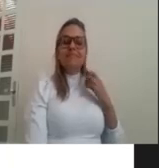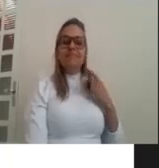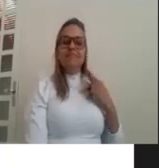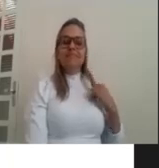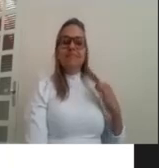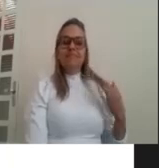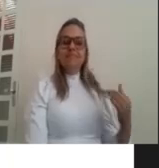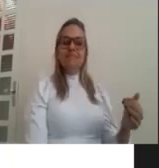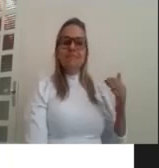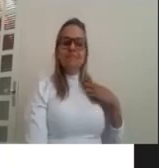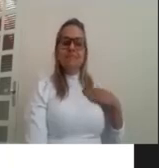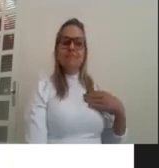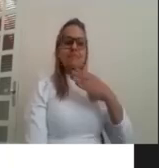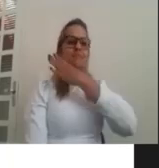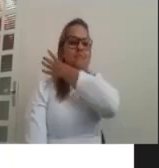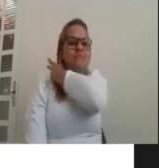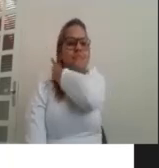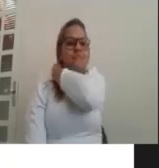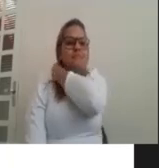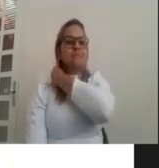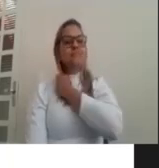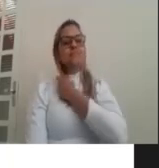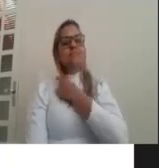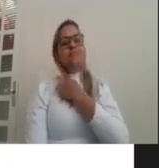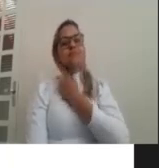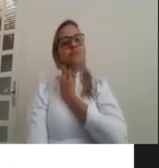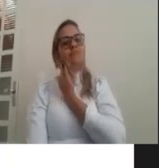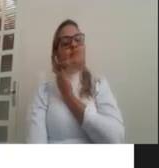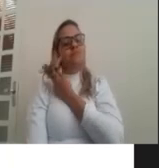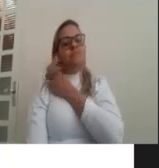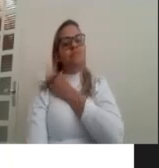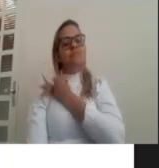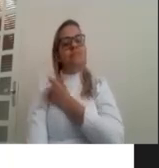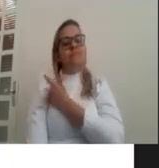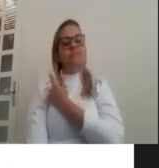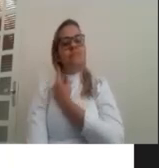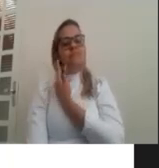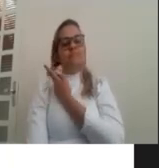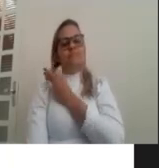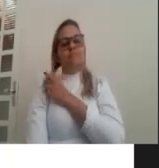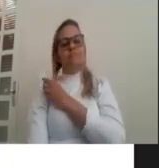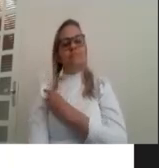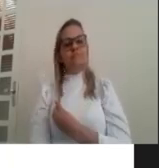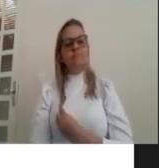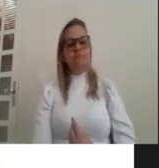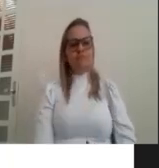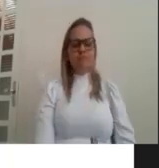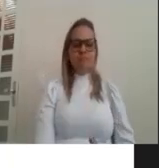questão da restrição das varizes. As varizes, elas têm que ser aquelas